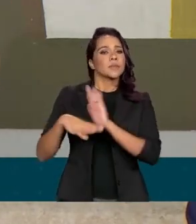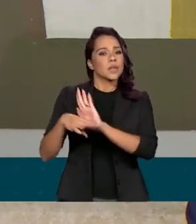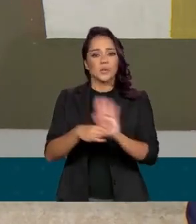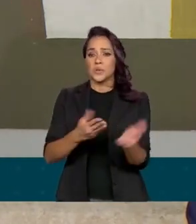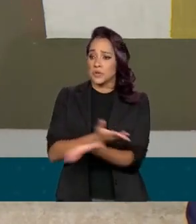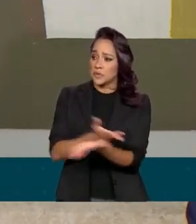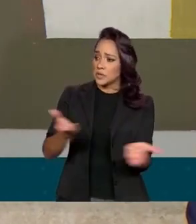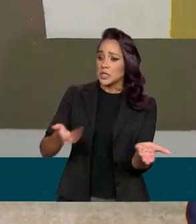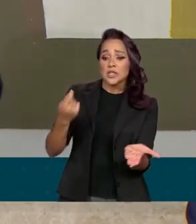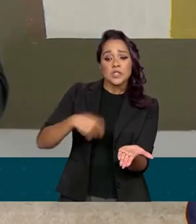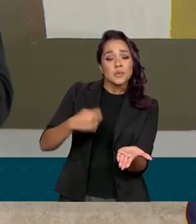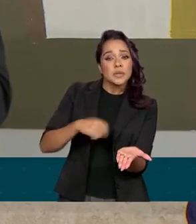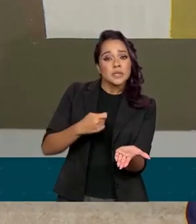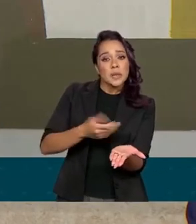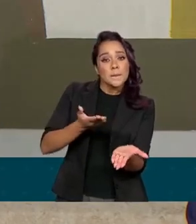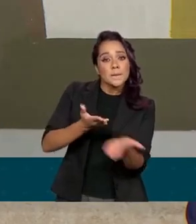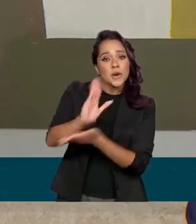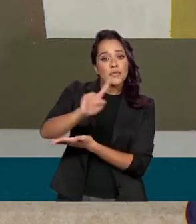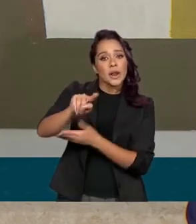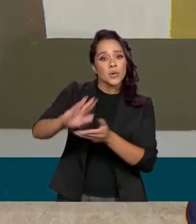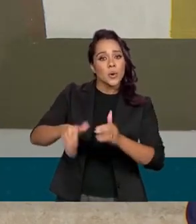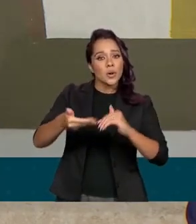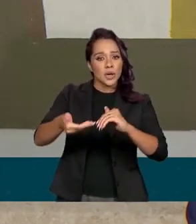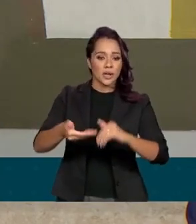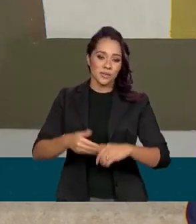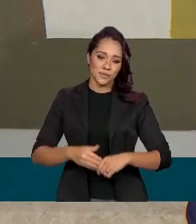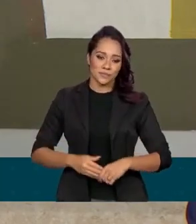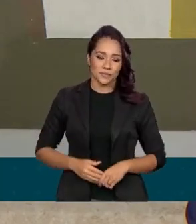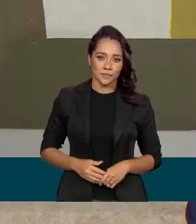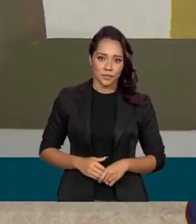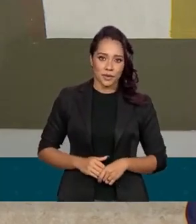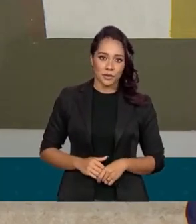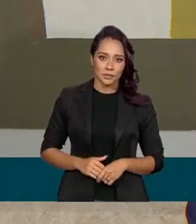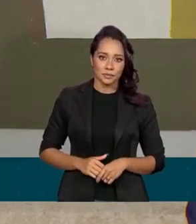de vocês, porque nós precisamos aprovar isso no Congresso Nacional.